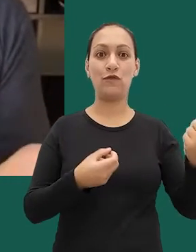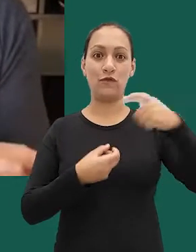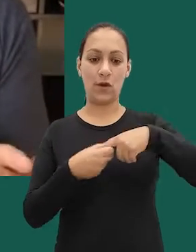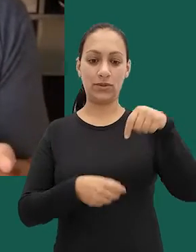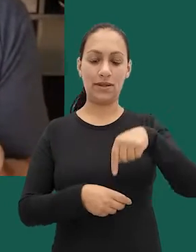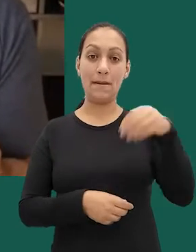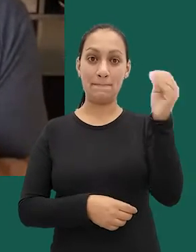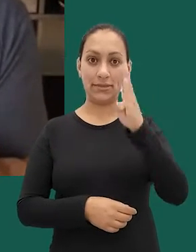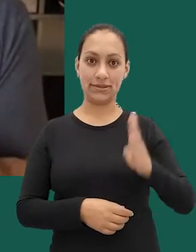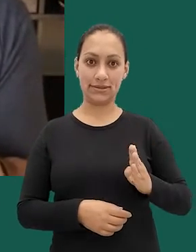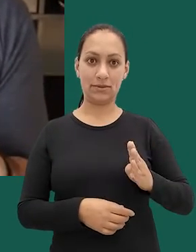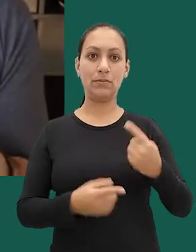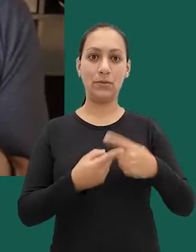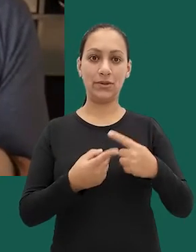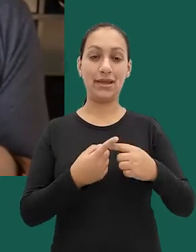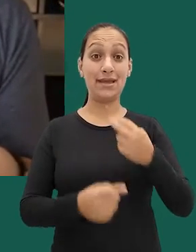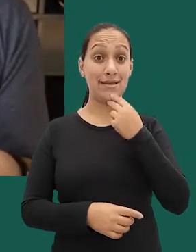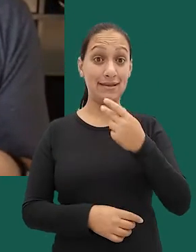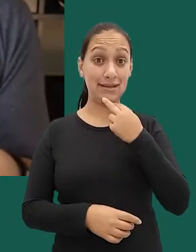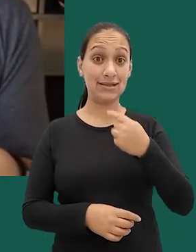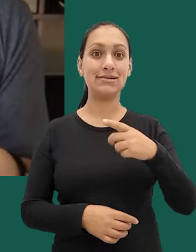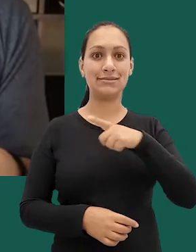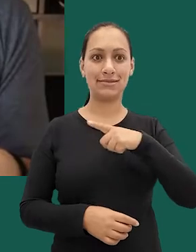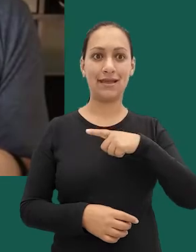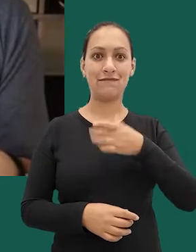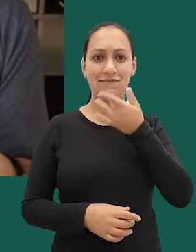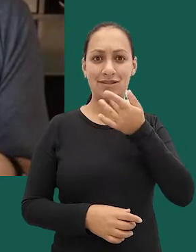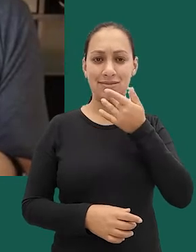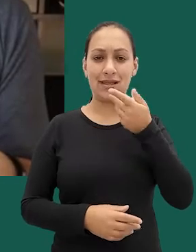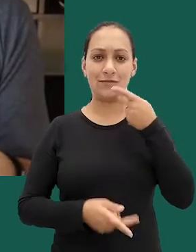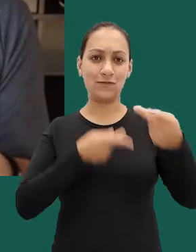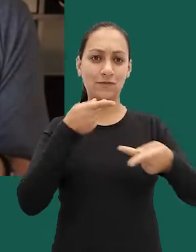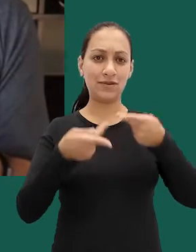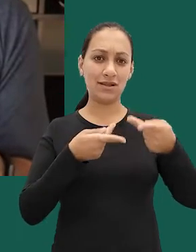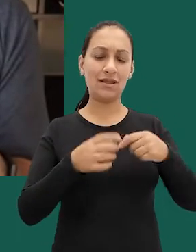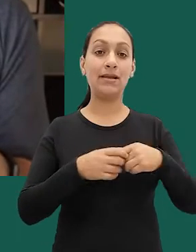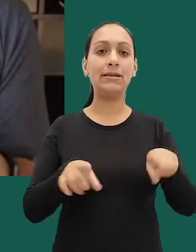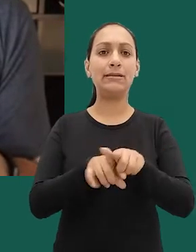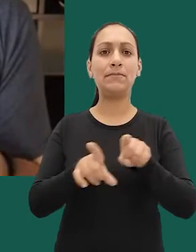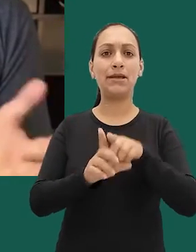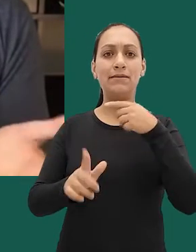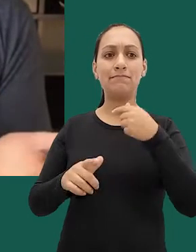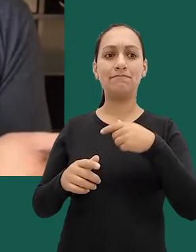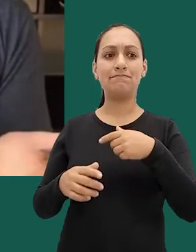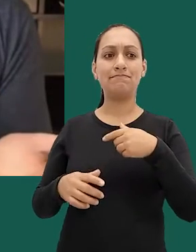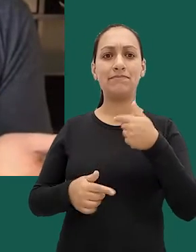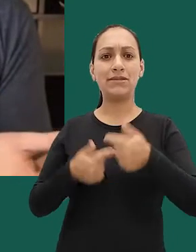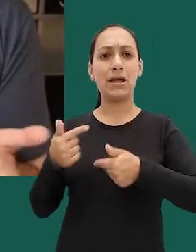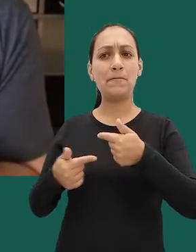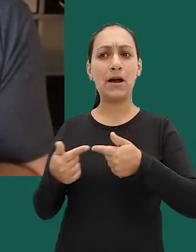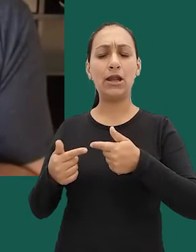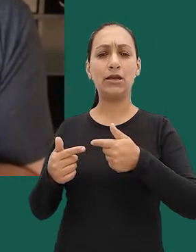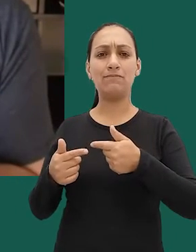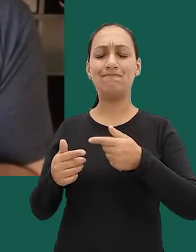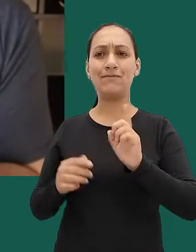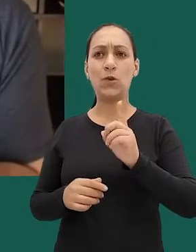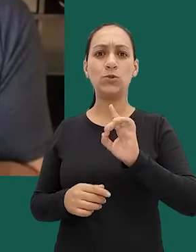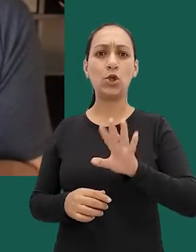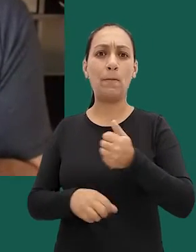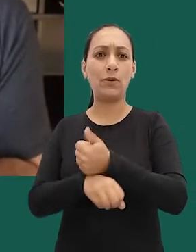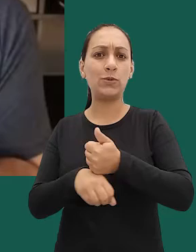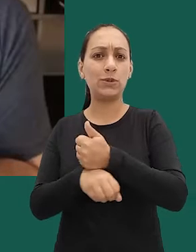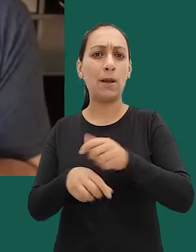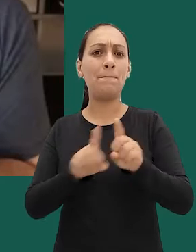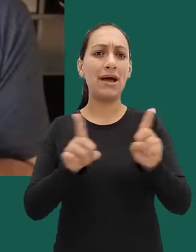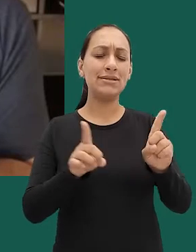porque você tem fluência no inglês, mas você trabalha com tudo, não só no trabalho, uma coisa profissional, mas